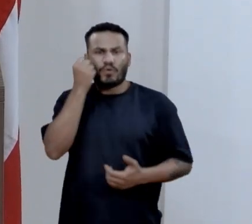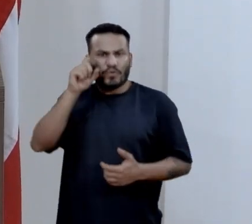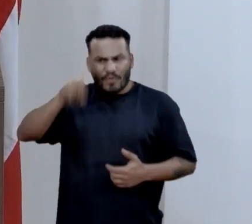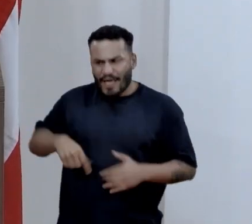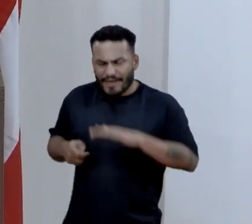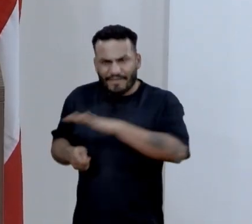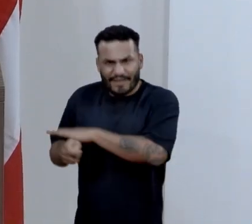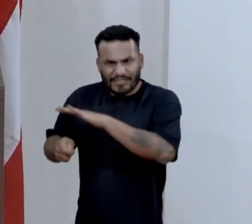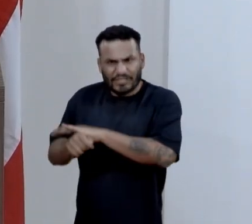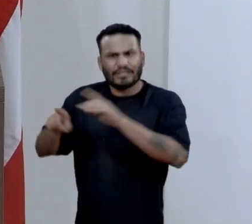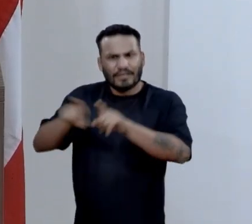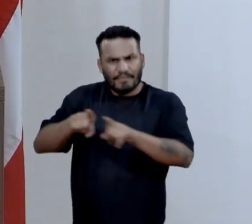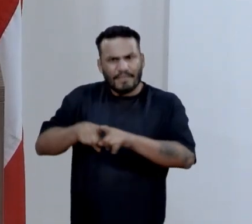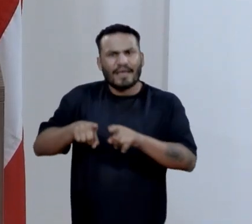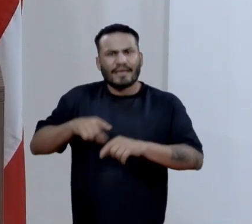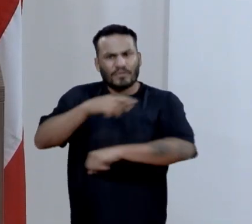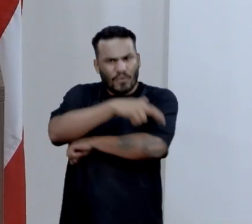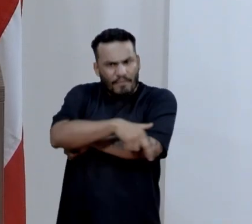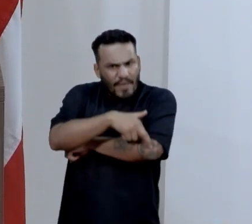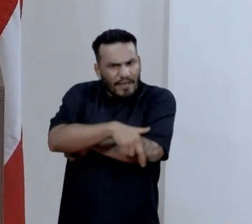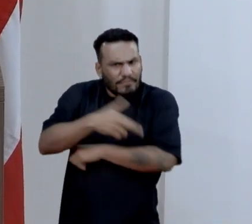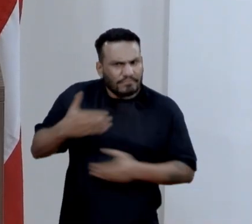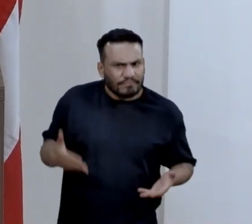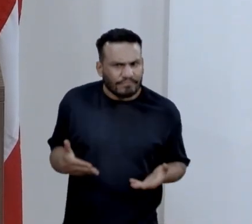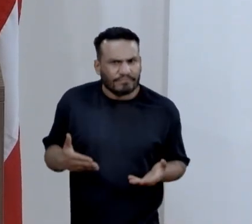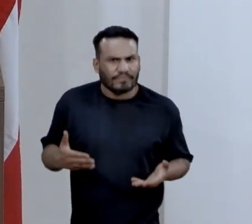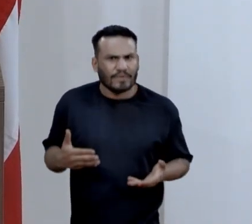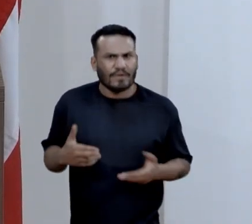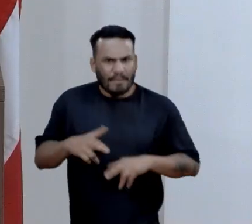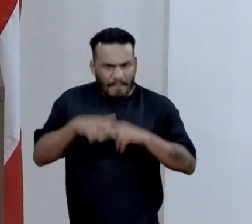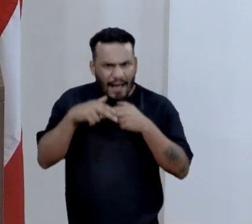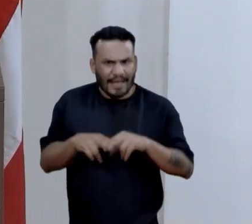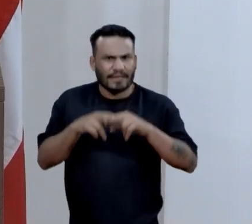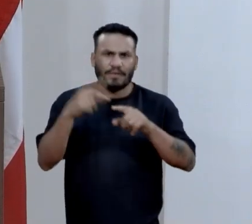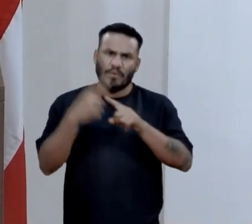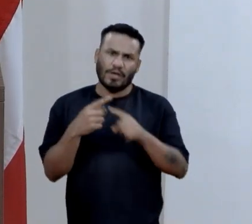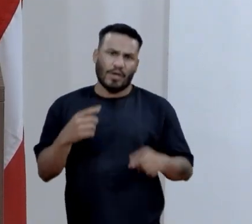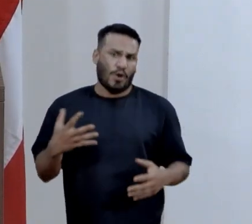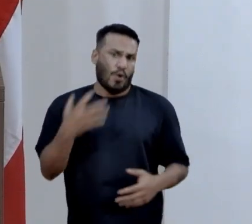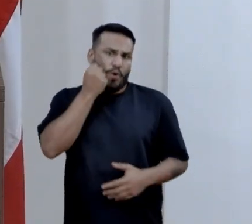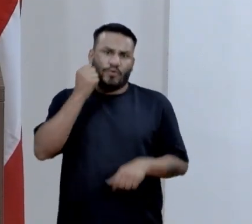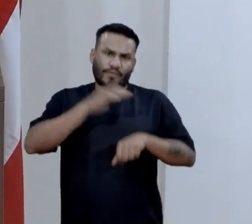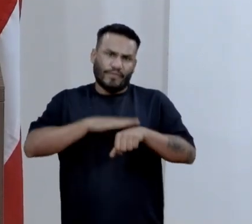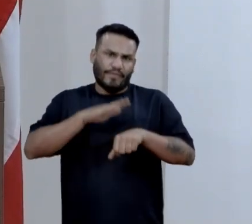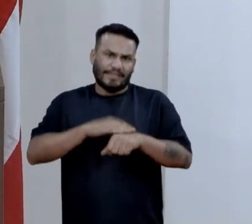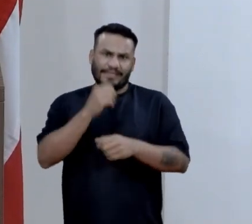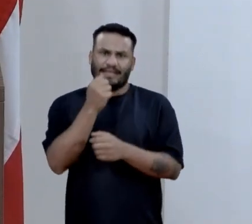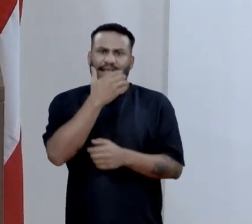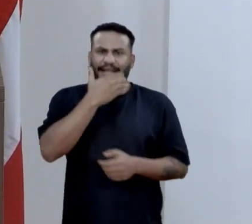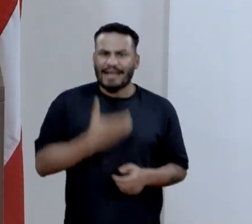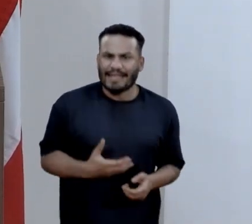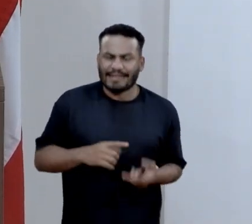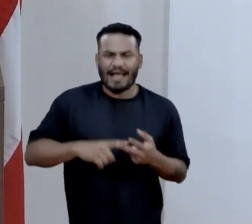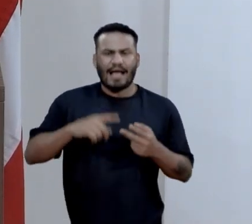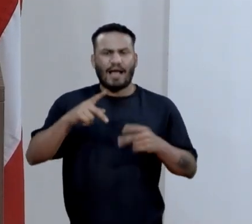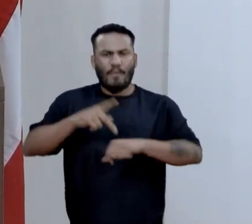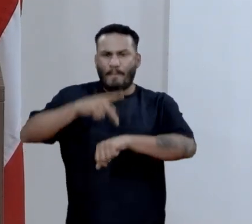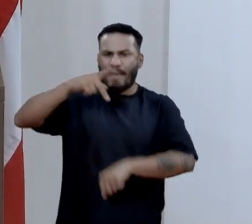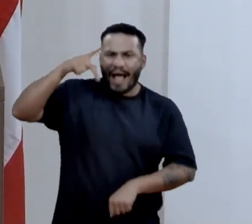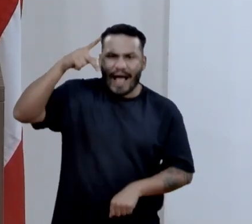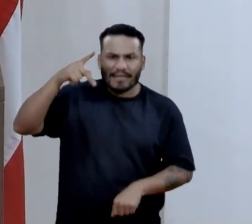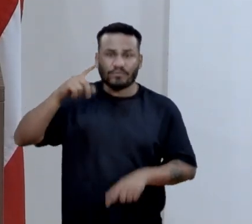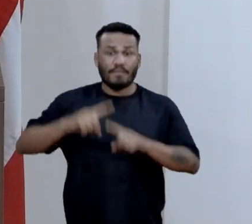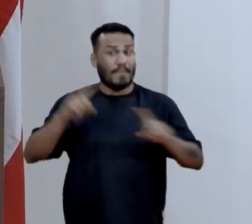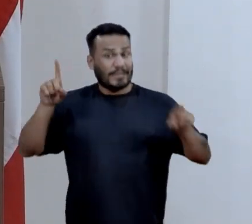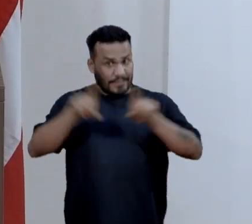para investir também no Parque Ramiro? Também nos parques, porque realmente o lucro da Oktoberfest é para fazer para o Natal, para a Páscoa, para outros eventos, mas